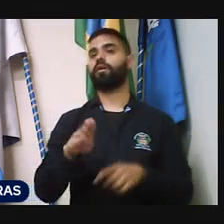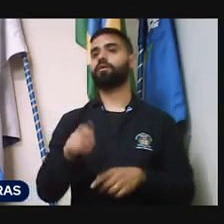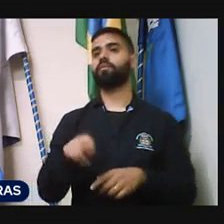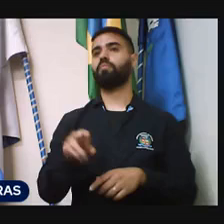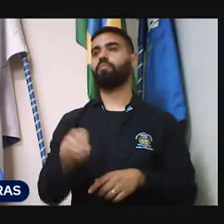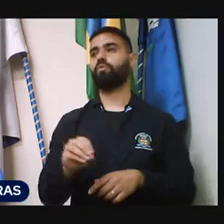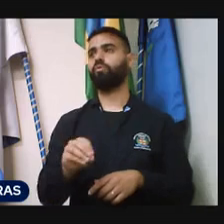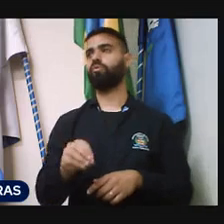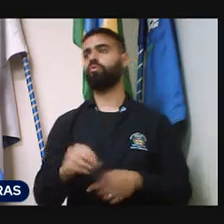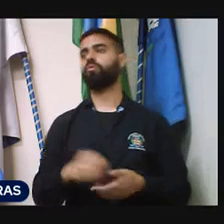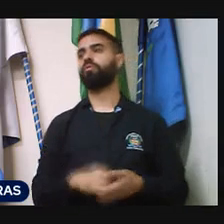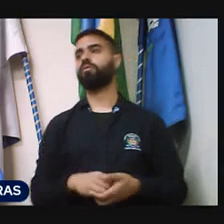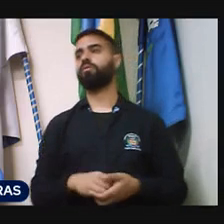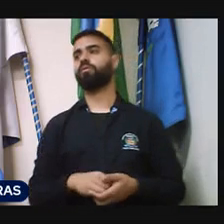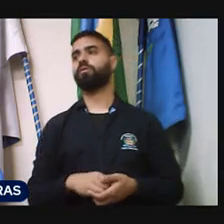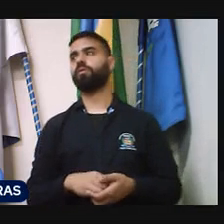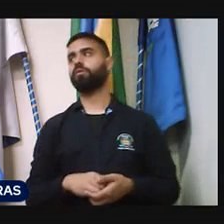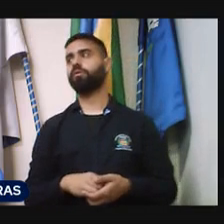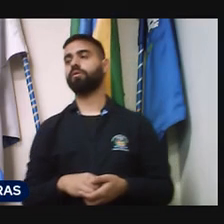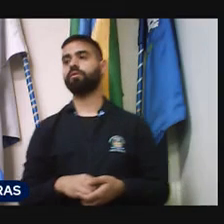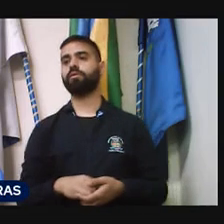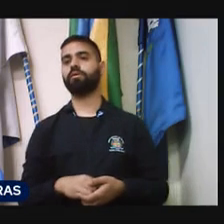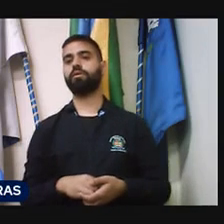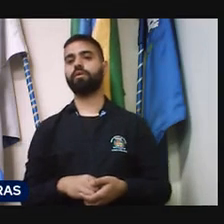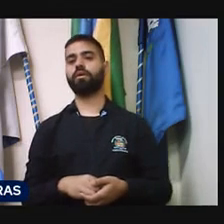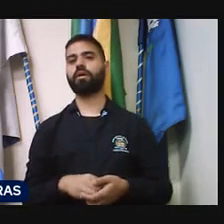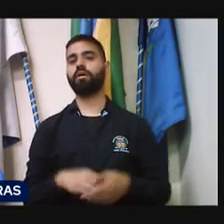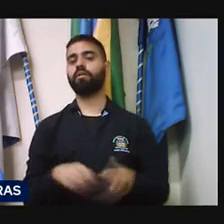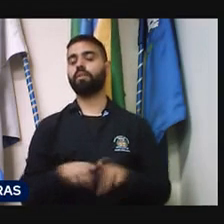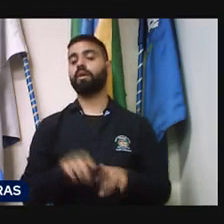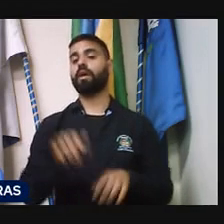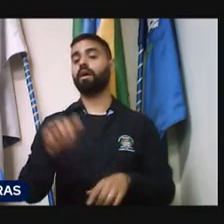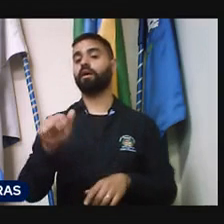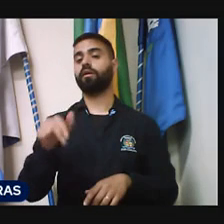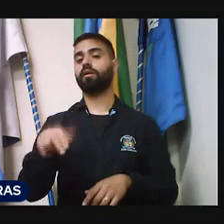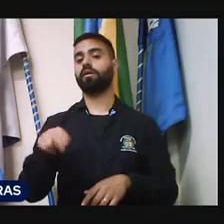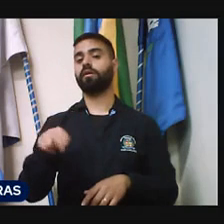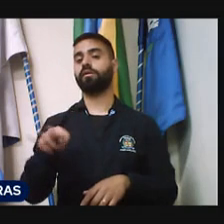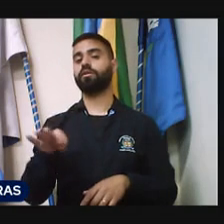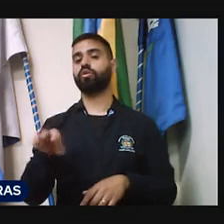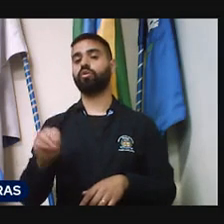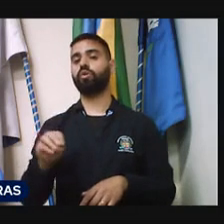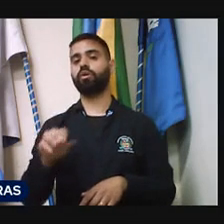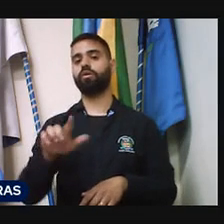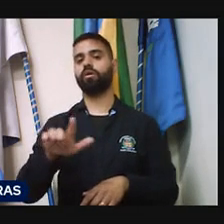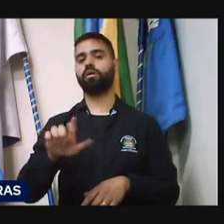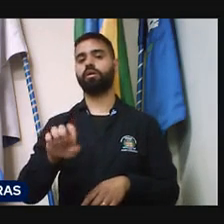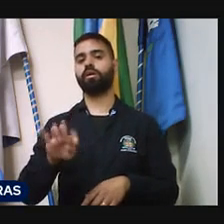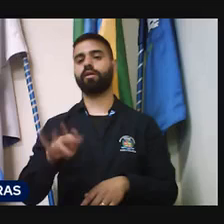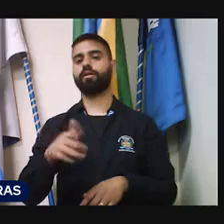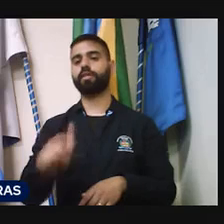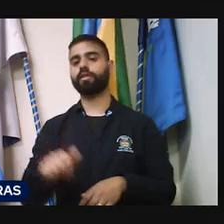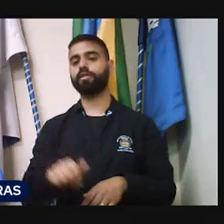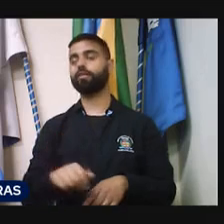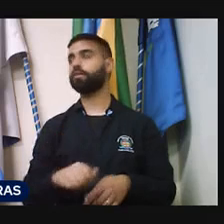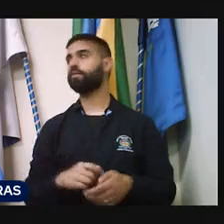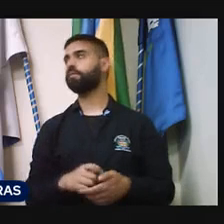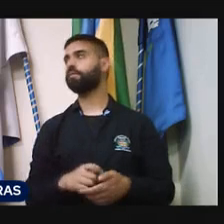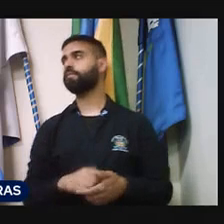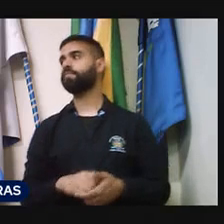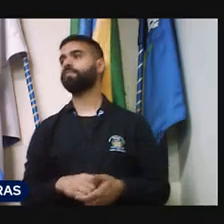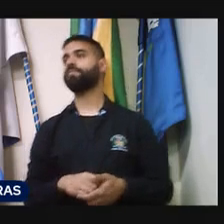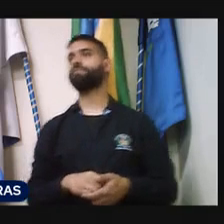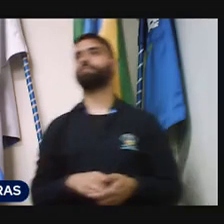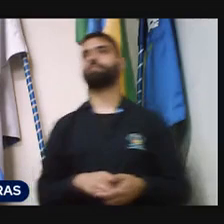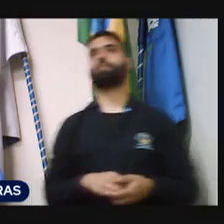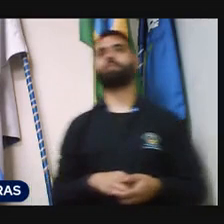assessores eu tenho meu assessor exatamente seu Antônio Marcos Dra Letícia e assessora aqui do vereador